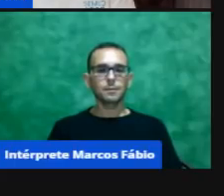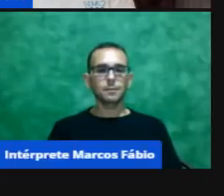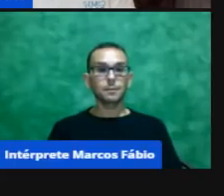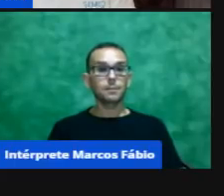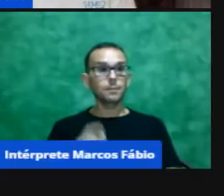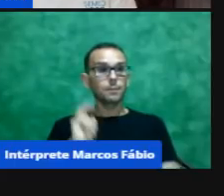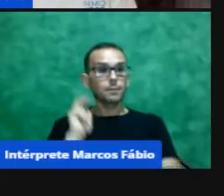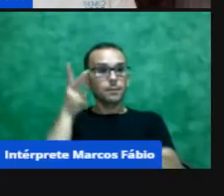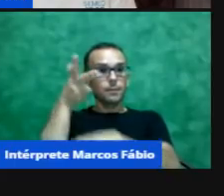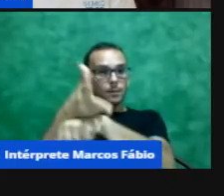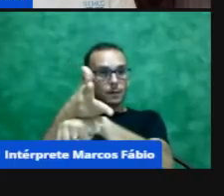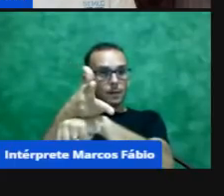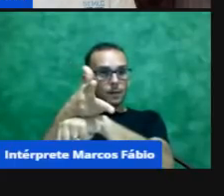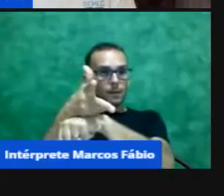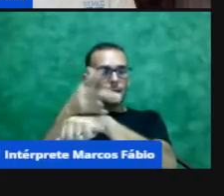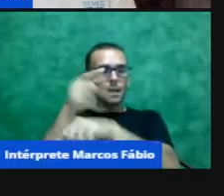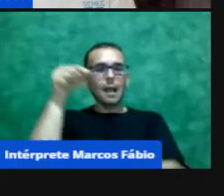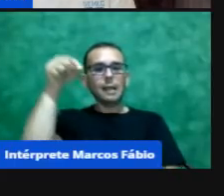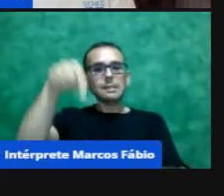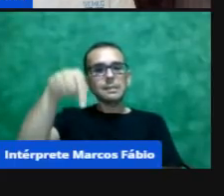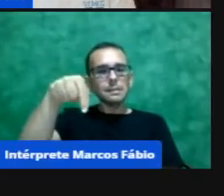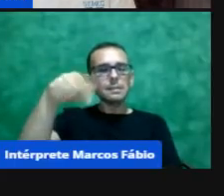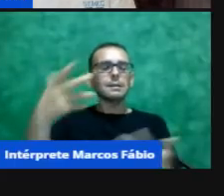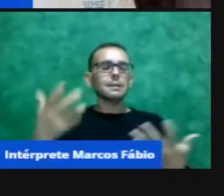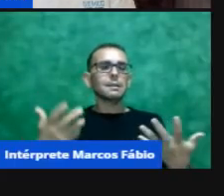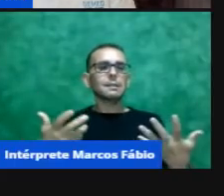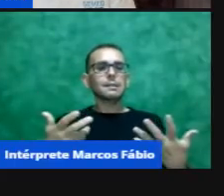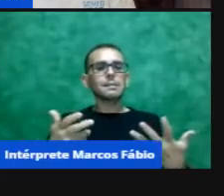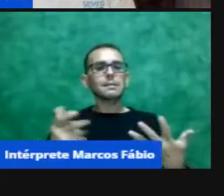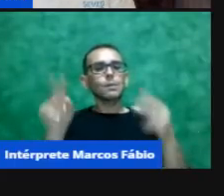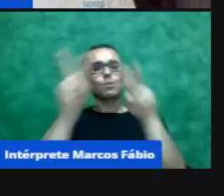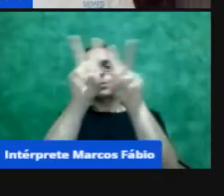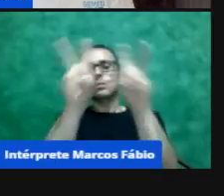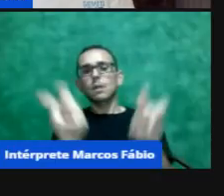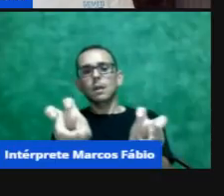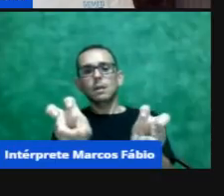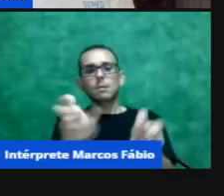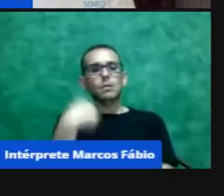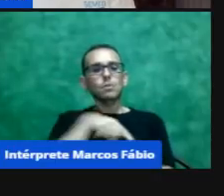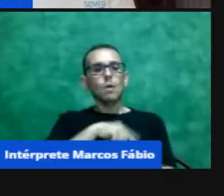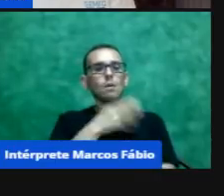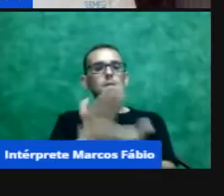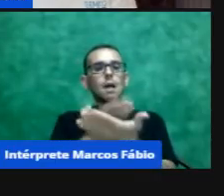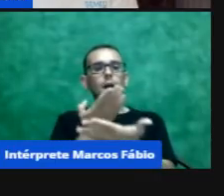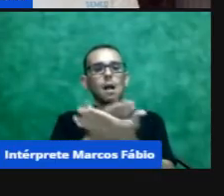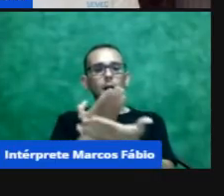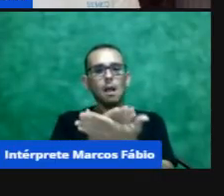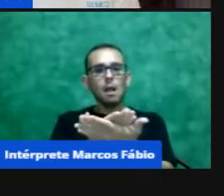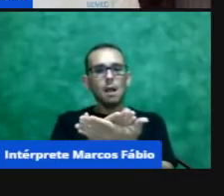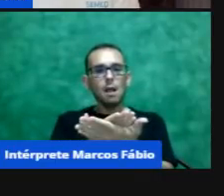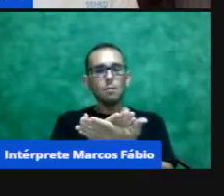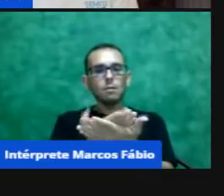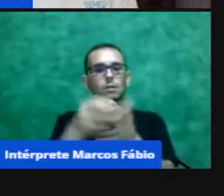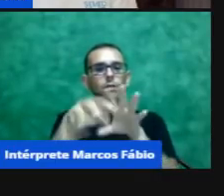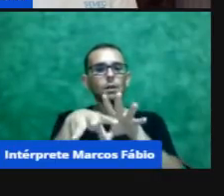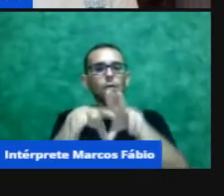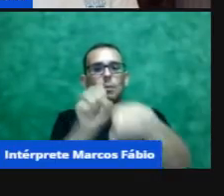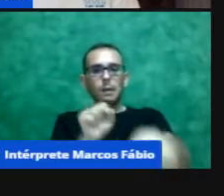Bem, aqui vem o tema da nossa... Trata do tema da nossa formação.